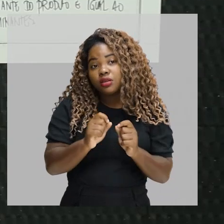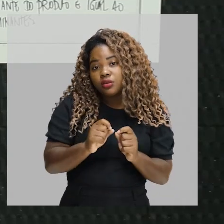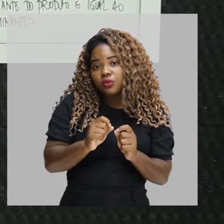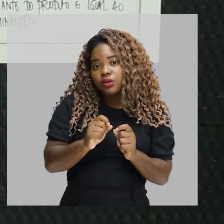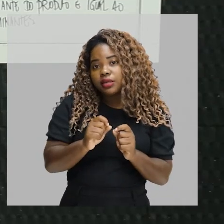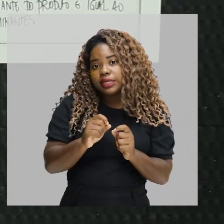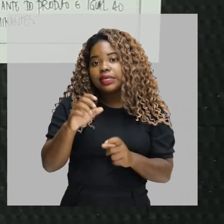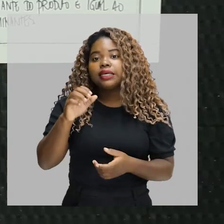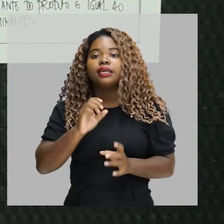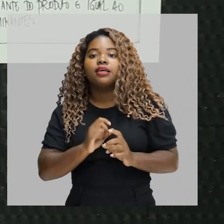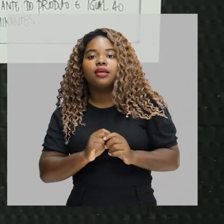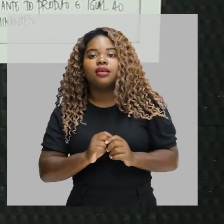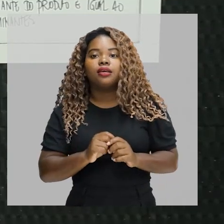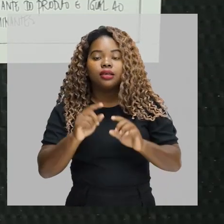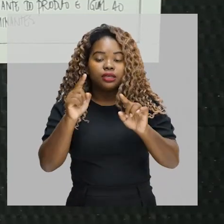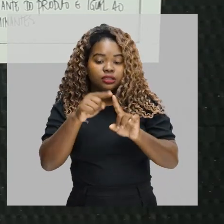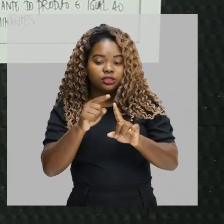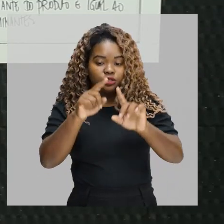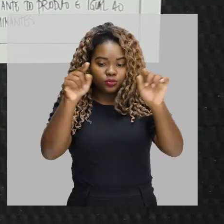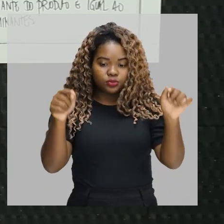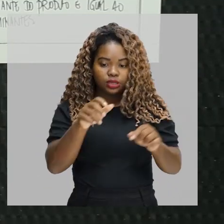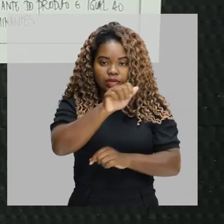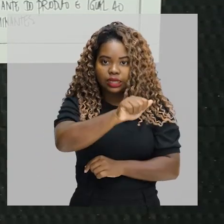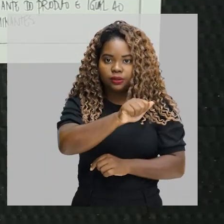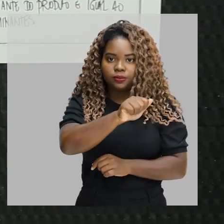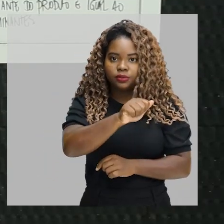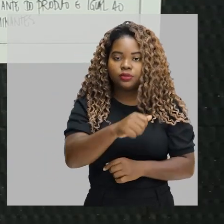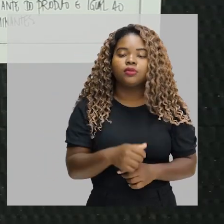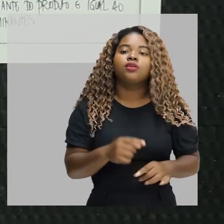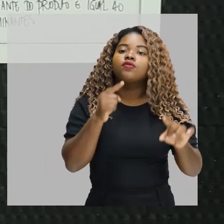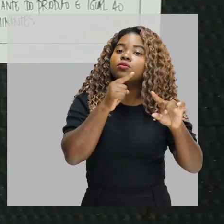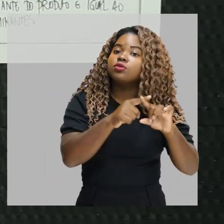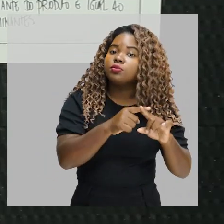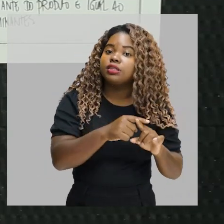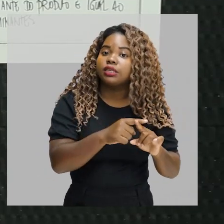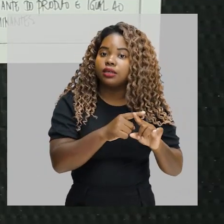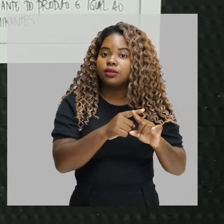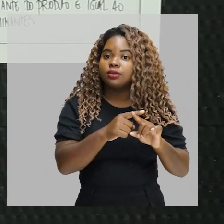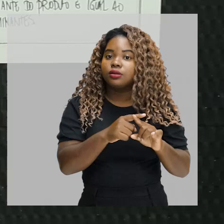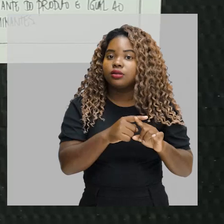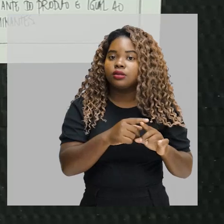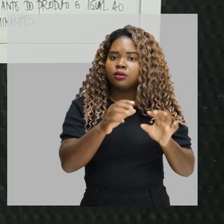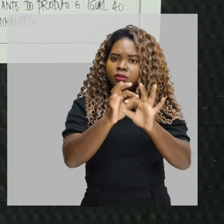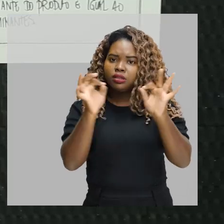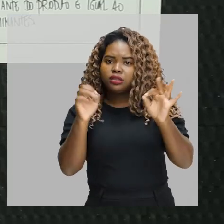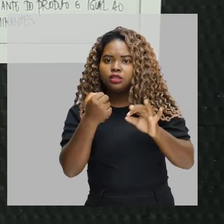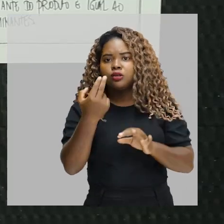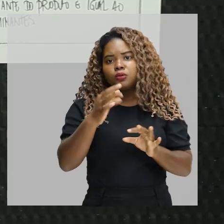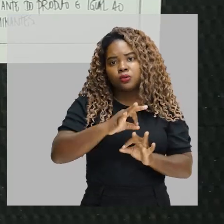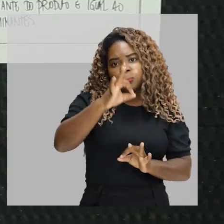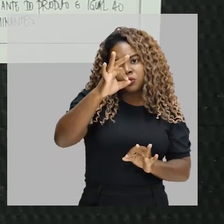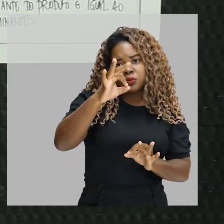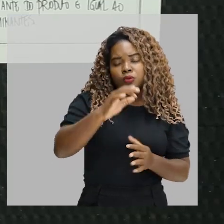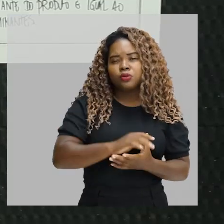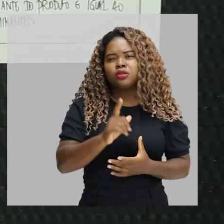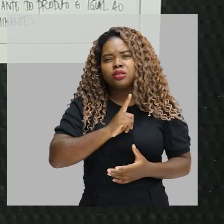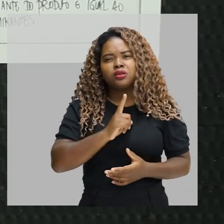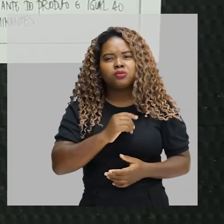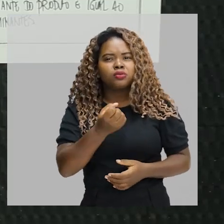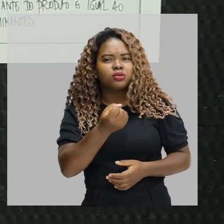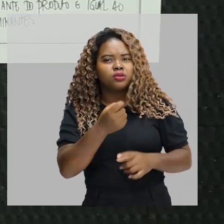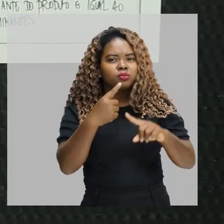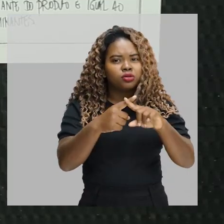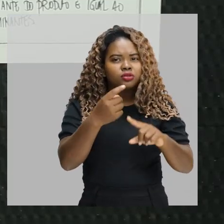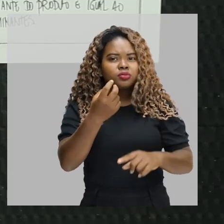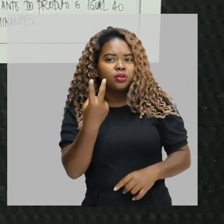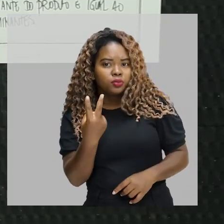A e vou multiplicar ela, pegar uma linha dela, ou uma coluna, e multiplicar por um valor. Vamos supor, vou multiplicar